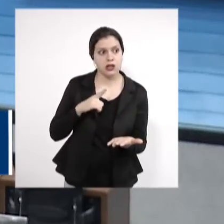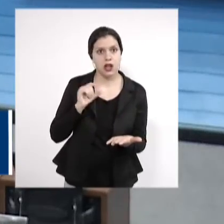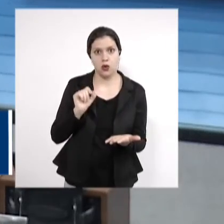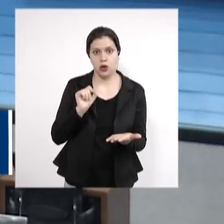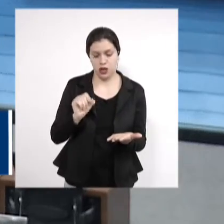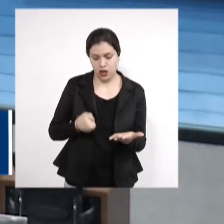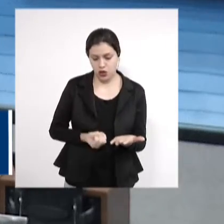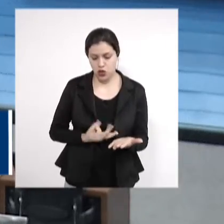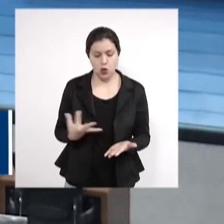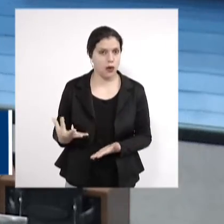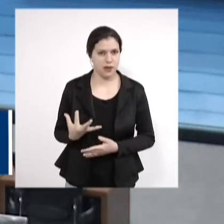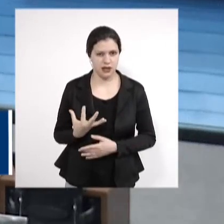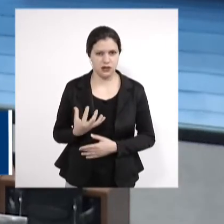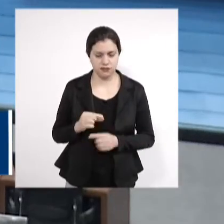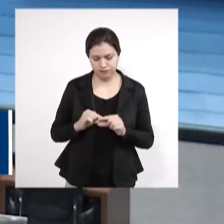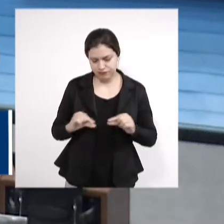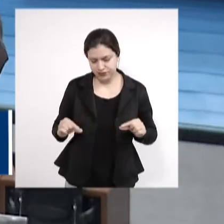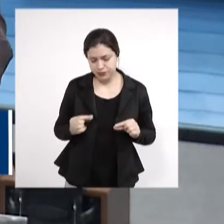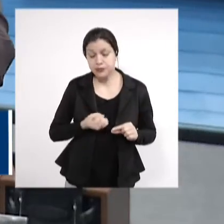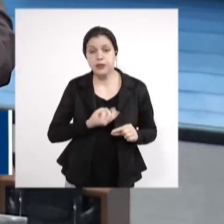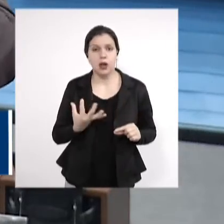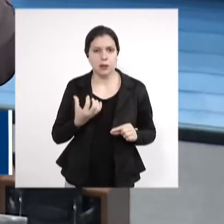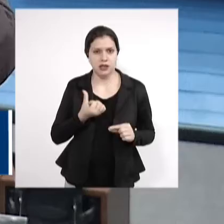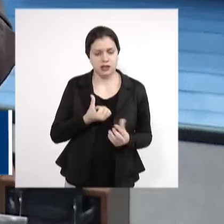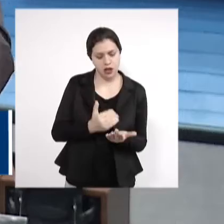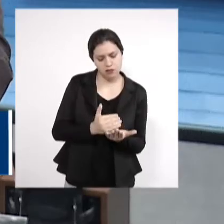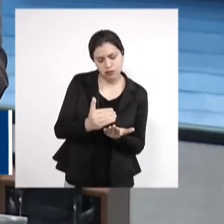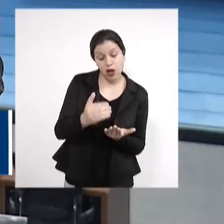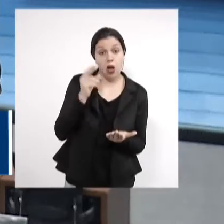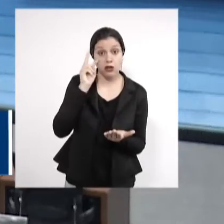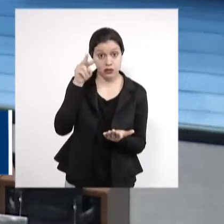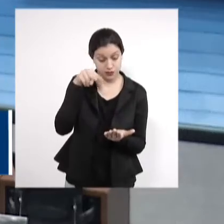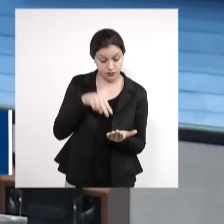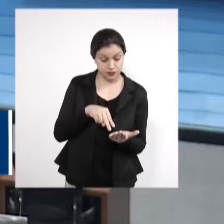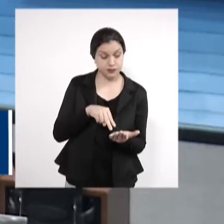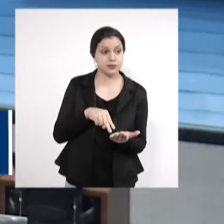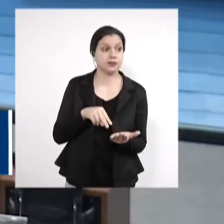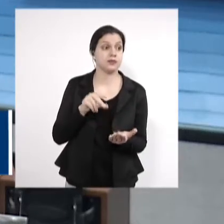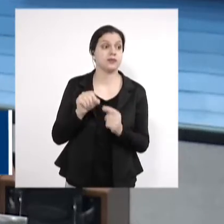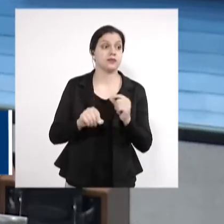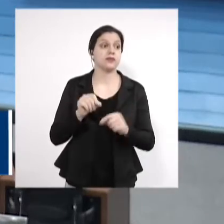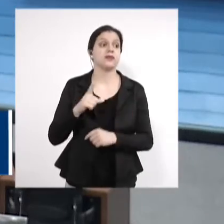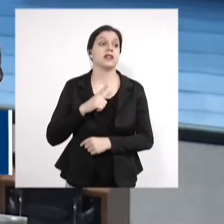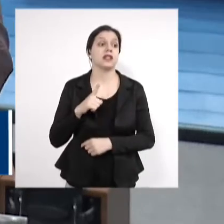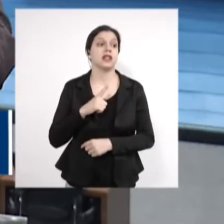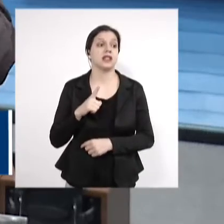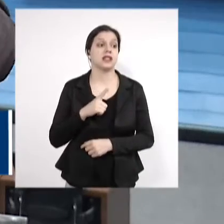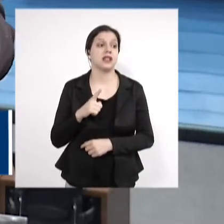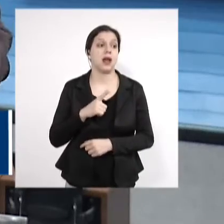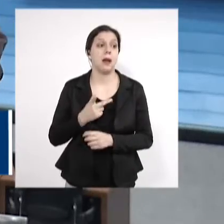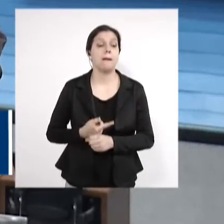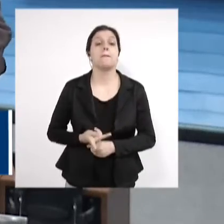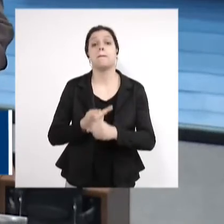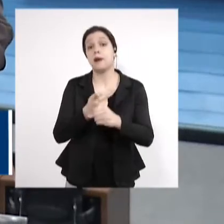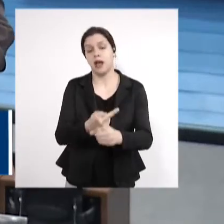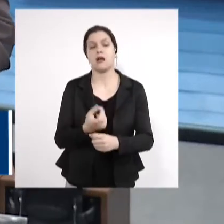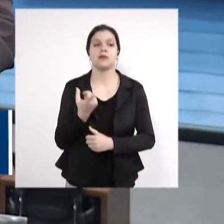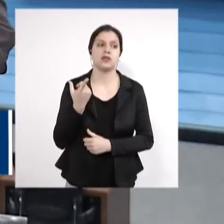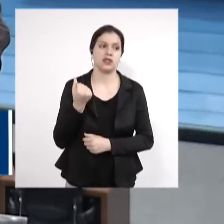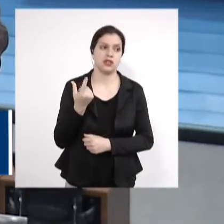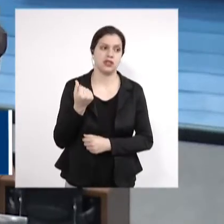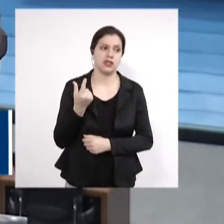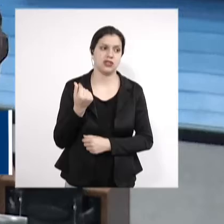um número, 6 números, né? E com esses 6 números, você estará concorrendo a prêmios em dinheiro a